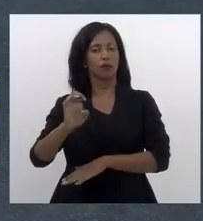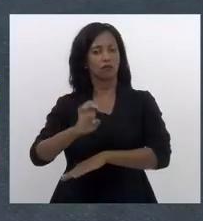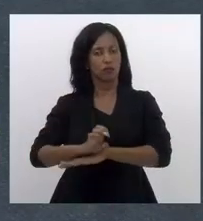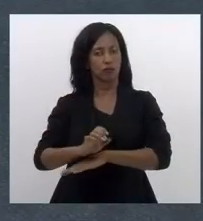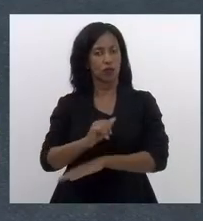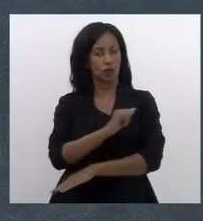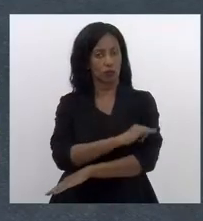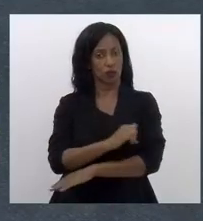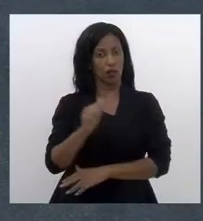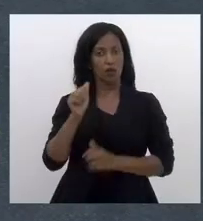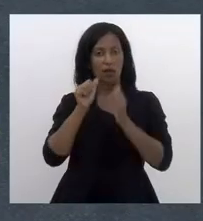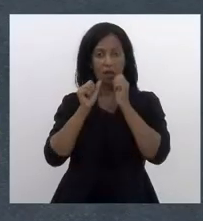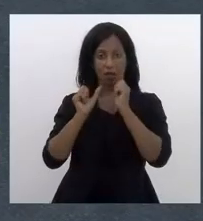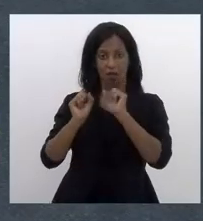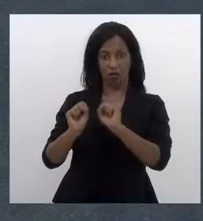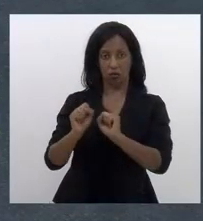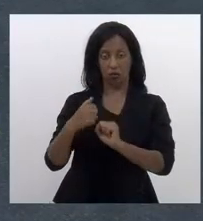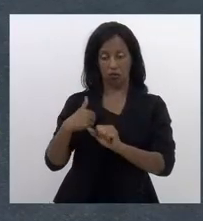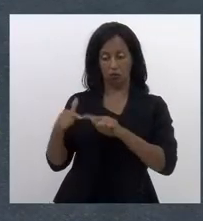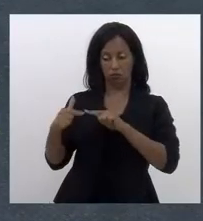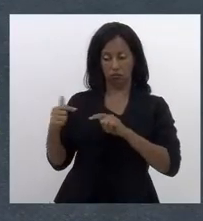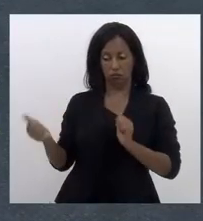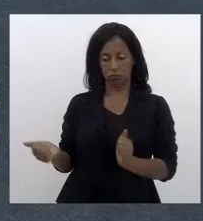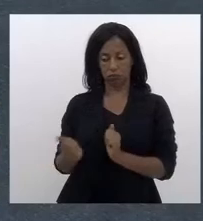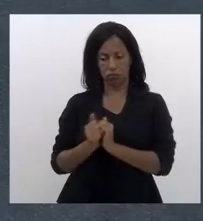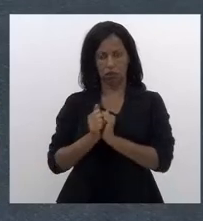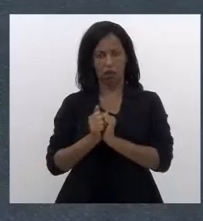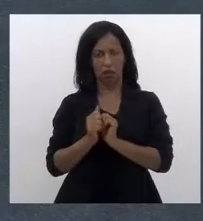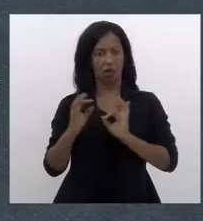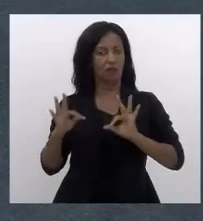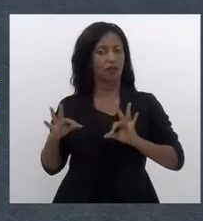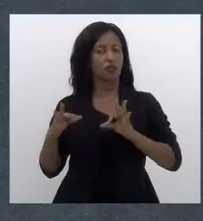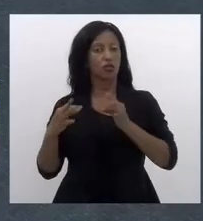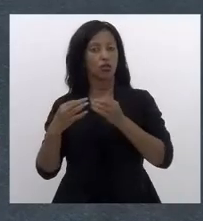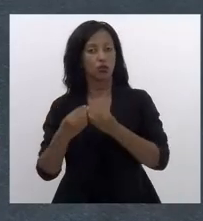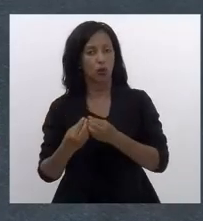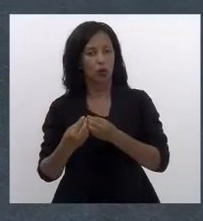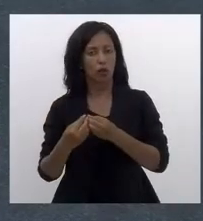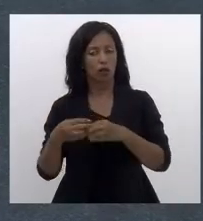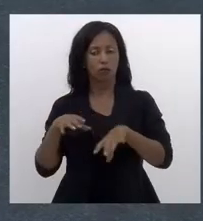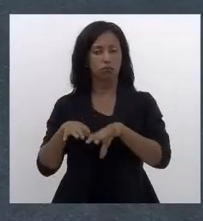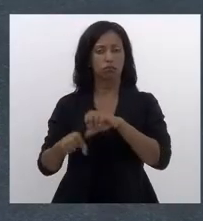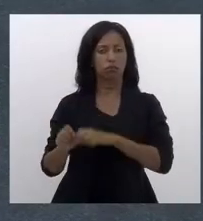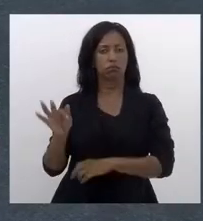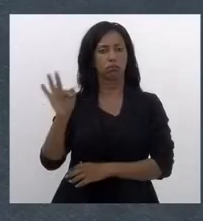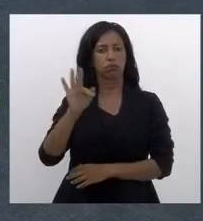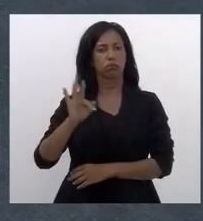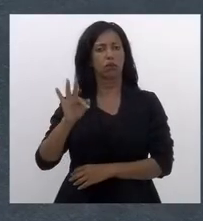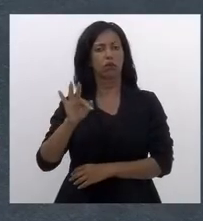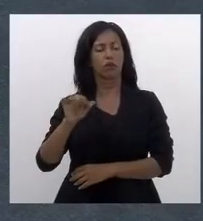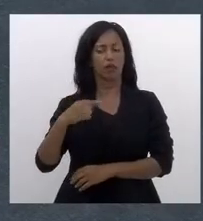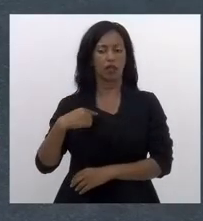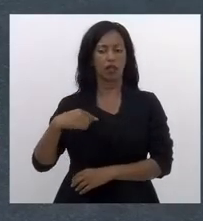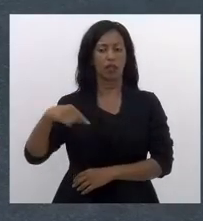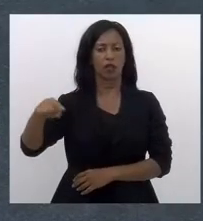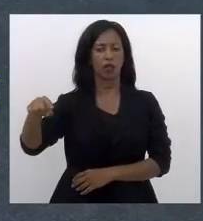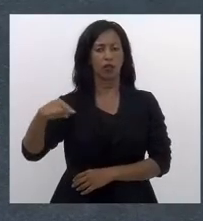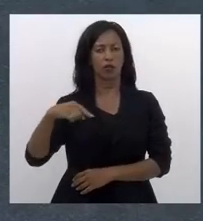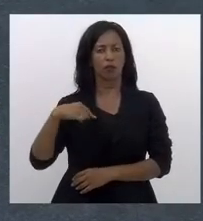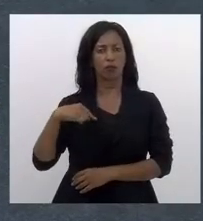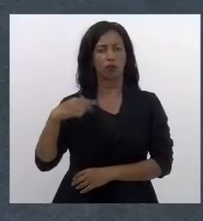é assessora do nosso mandato, ela fez toda a sua graduação indo e voltando a